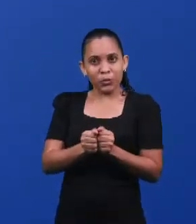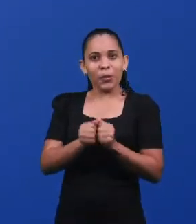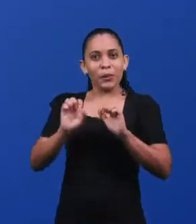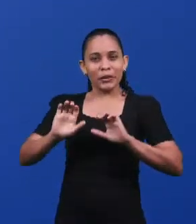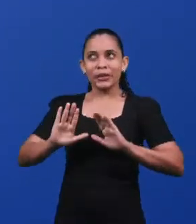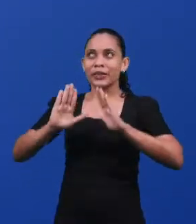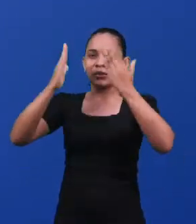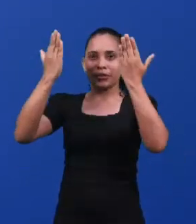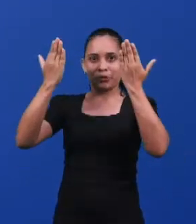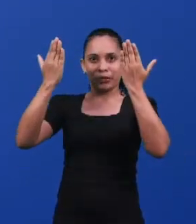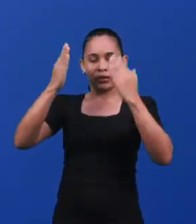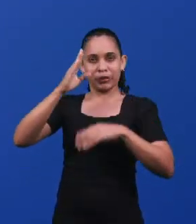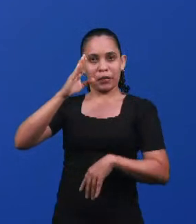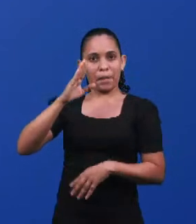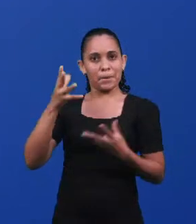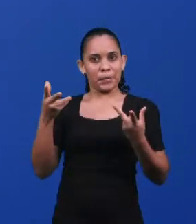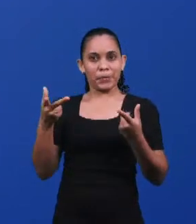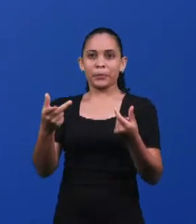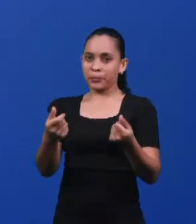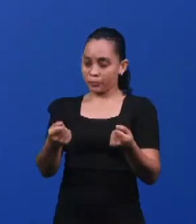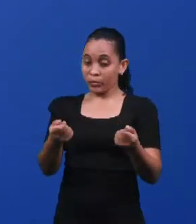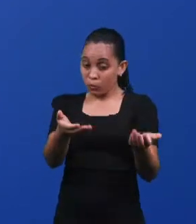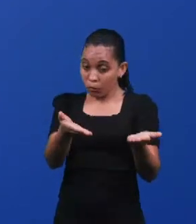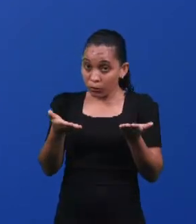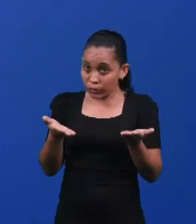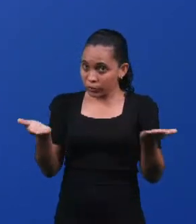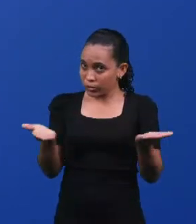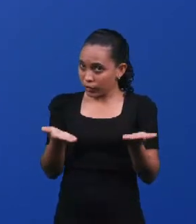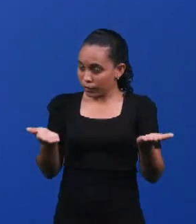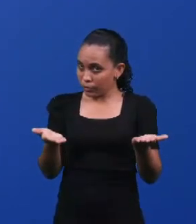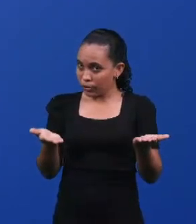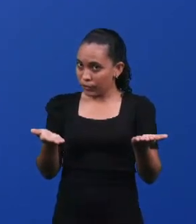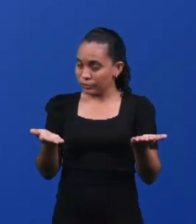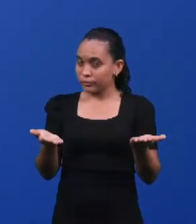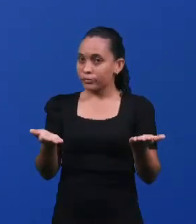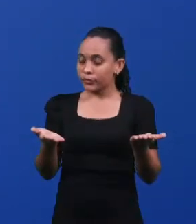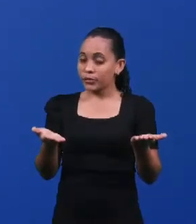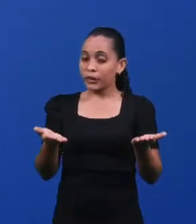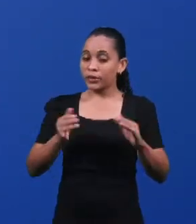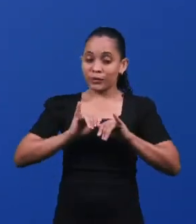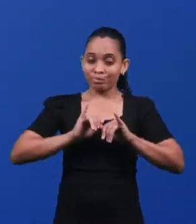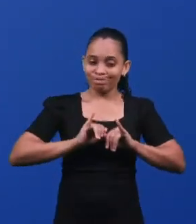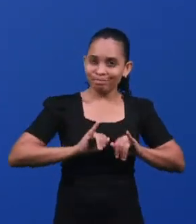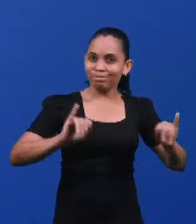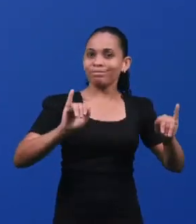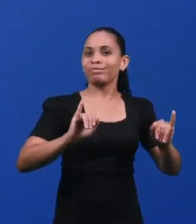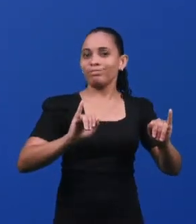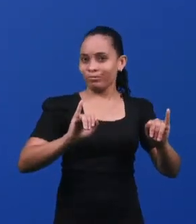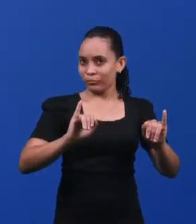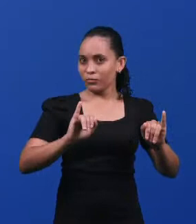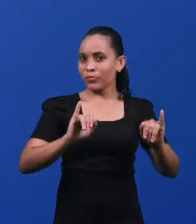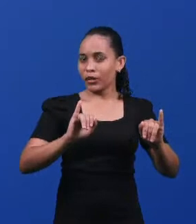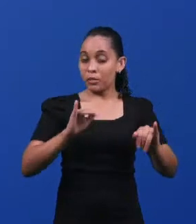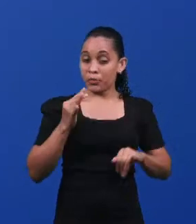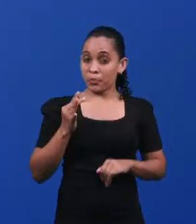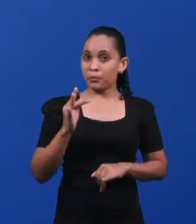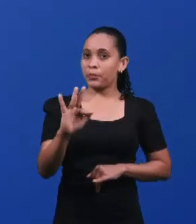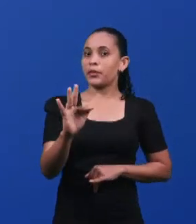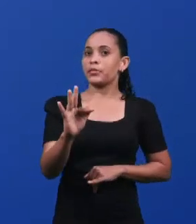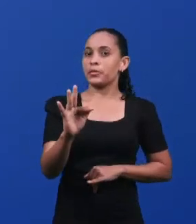festa. Por isso sim, o convite tem sido feito para o momento do arrebatamento, para que sejamos atentos, pois